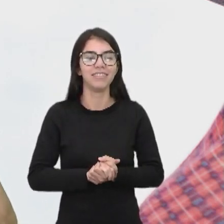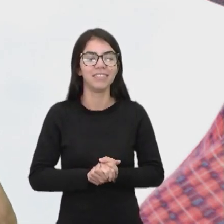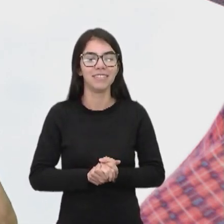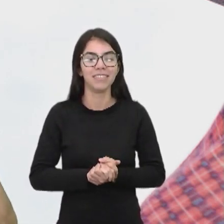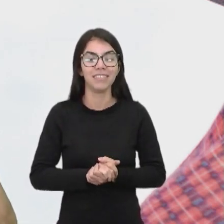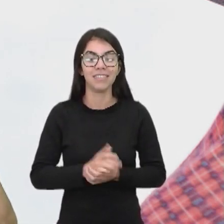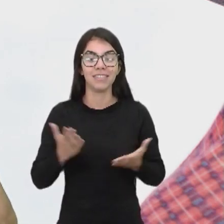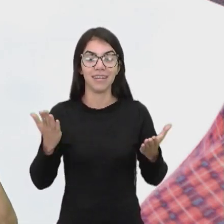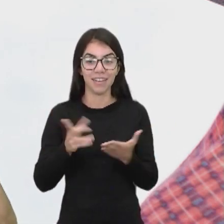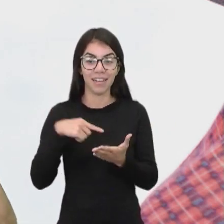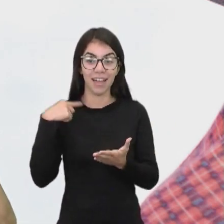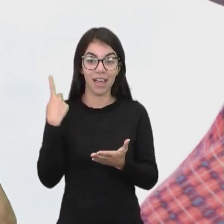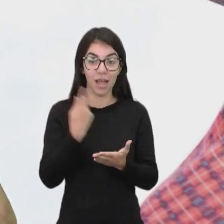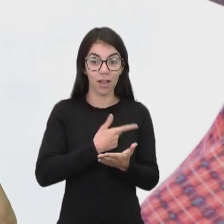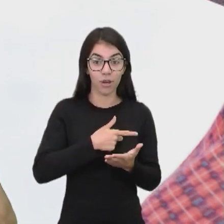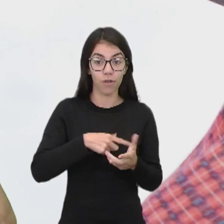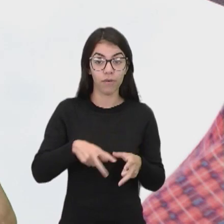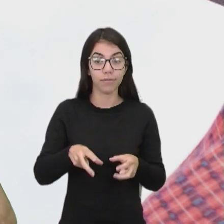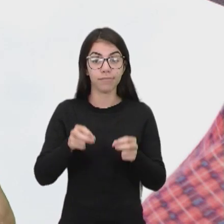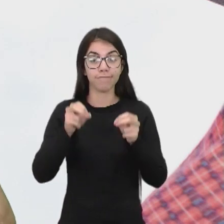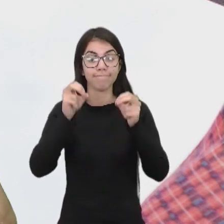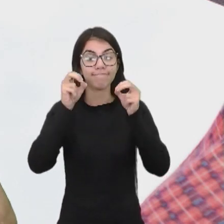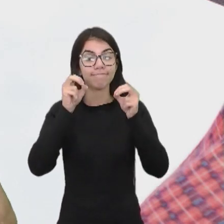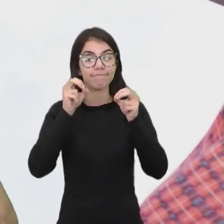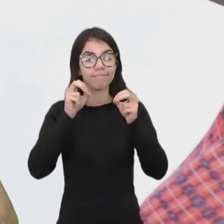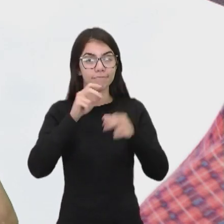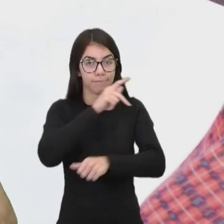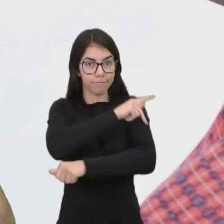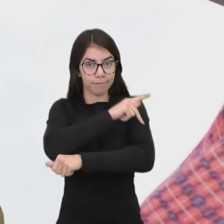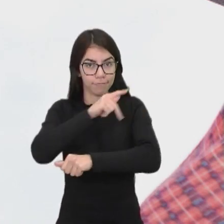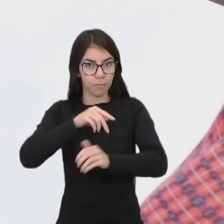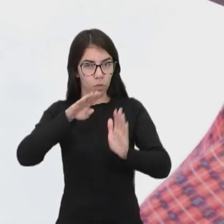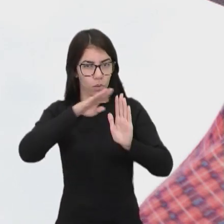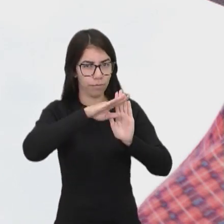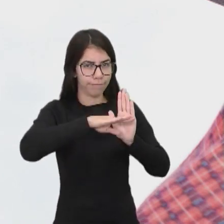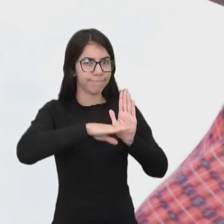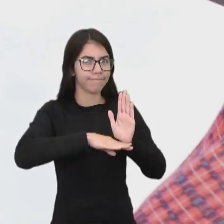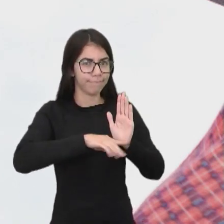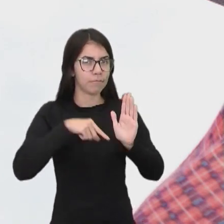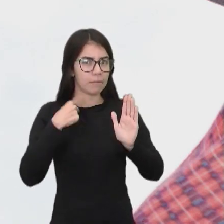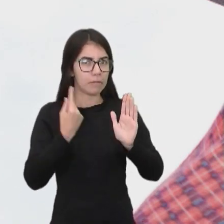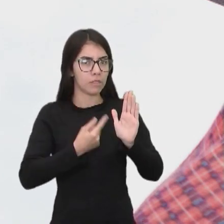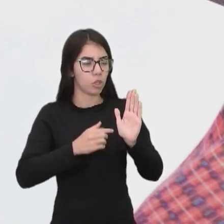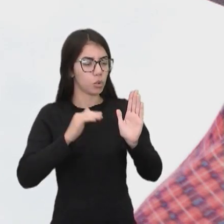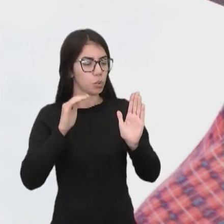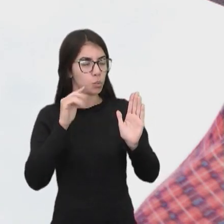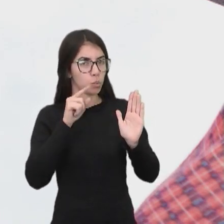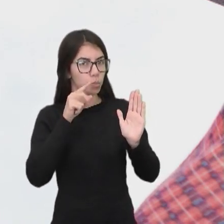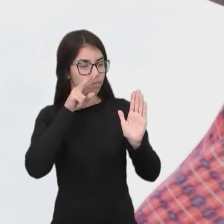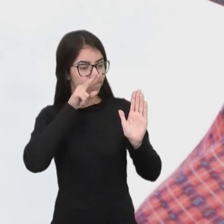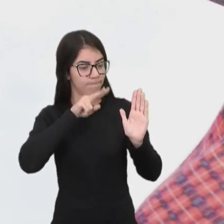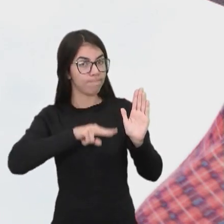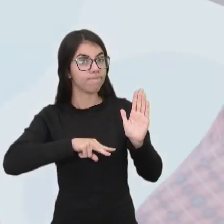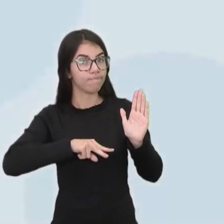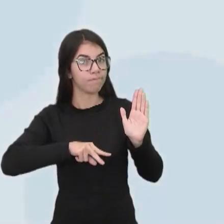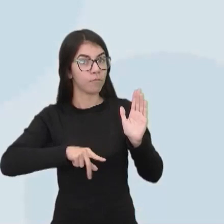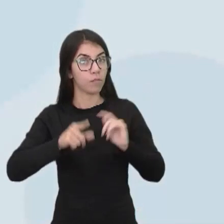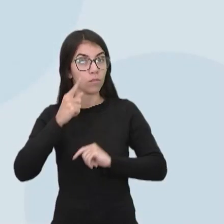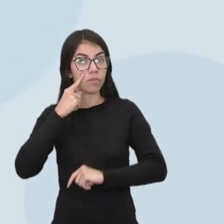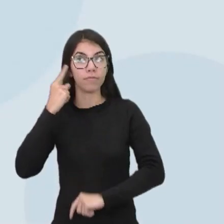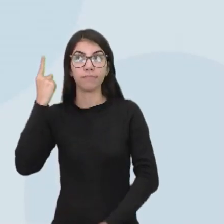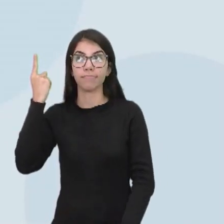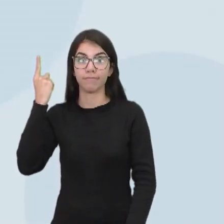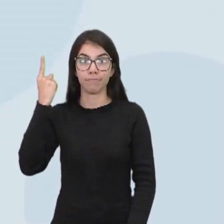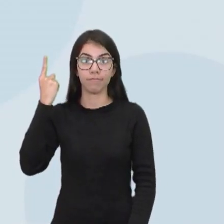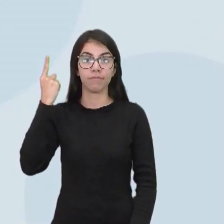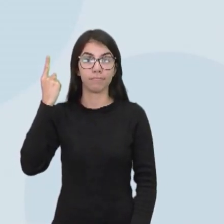vamos agora ver a nossa questão pedagógica, né, para a gente ter o nosso respaldo pedagógico. Está aí na tela para